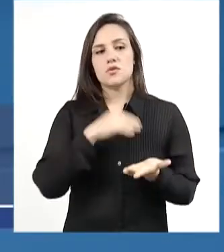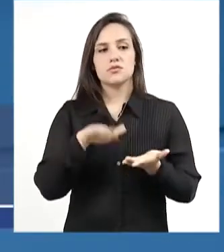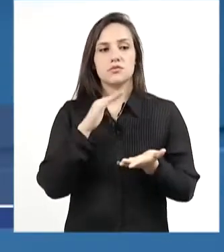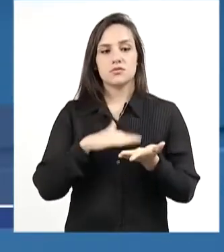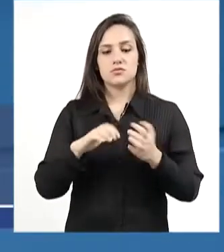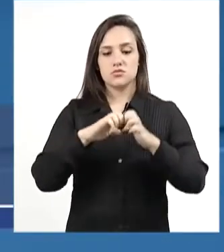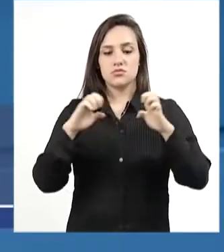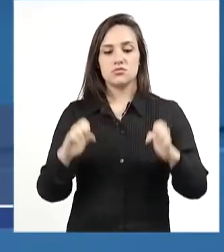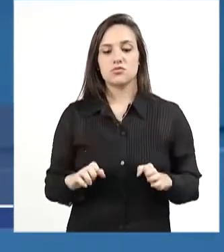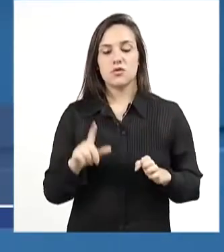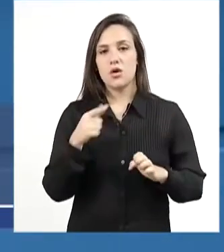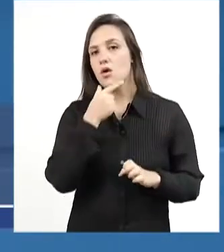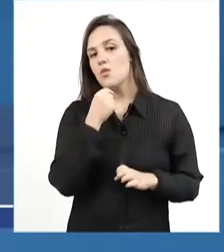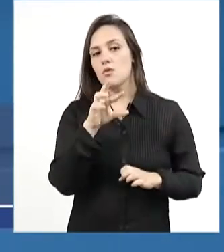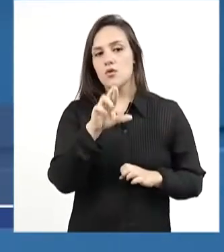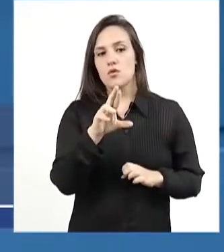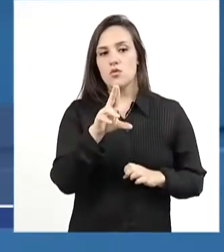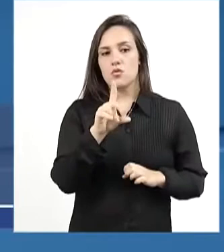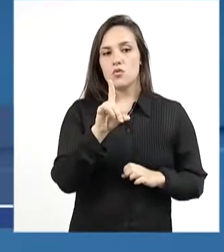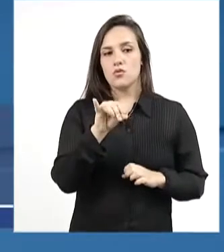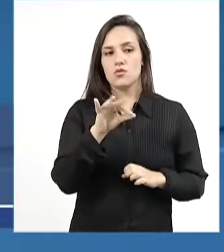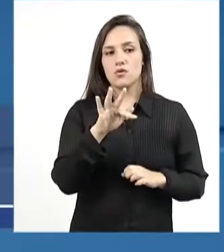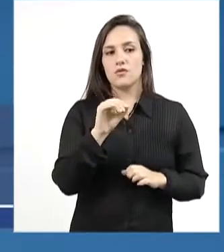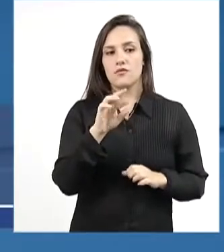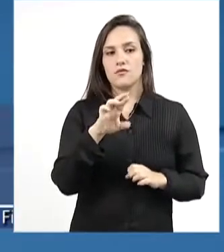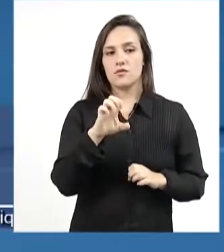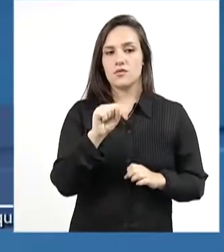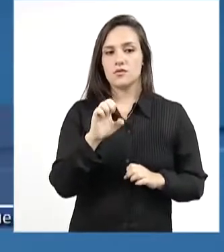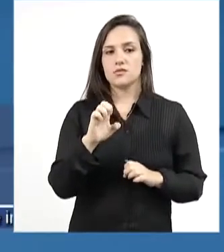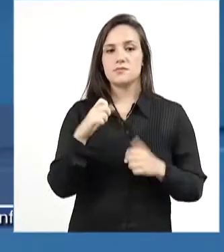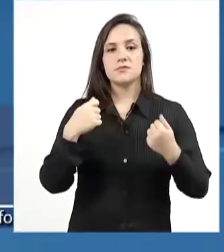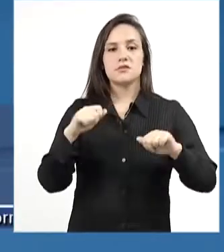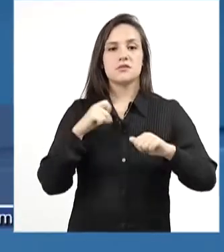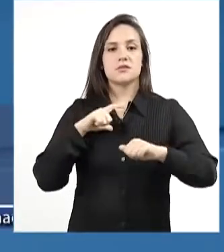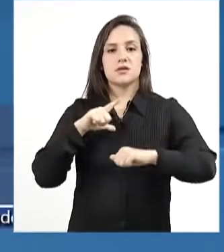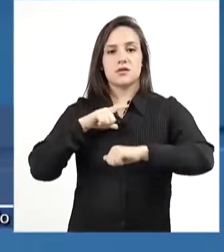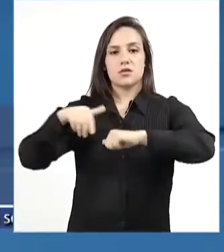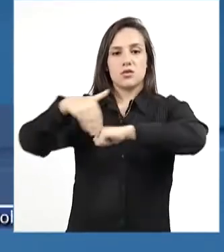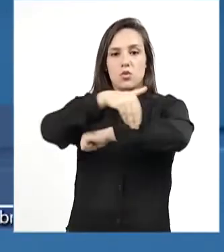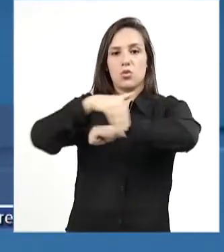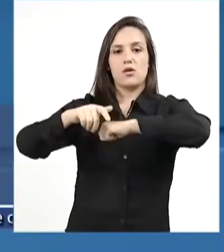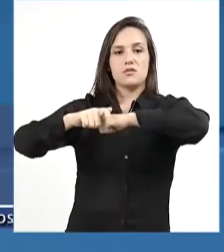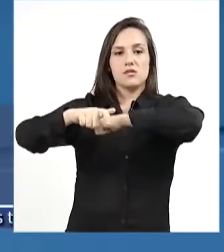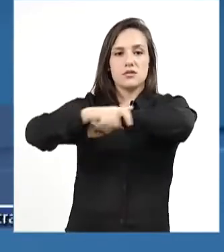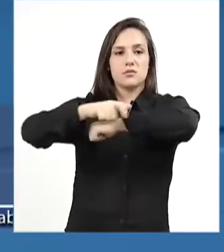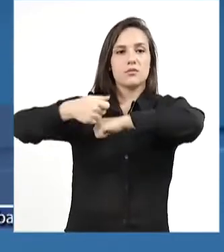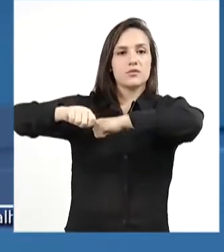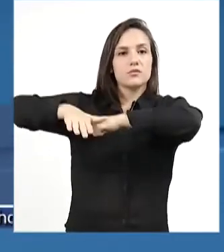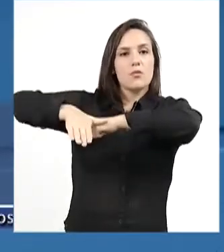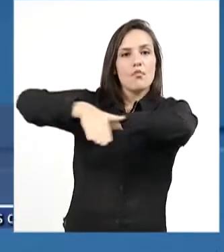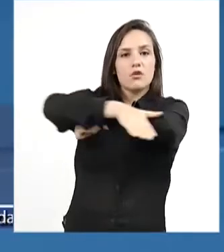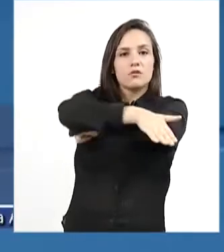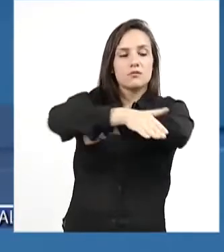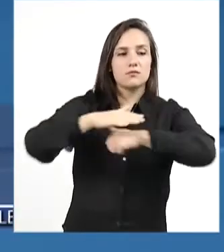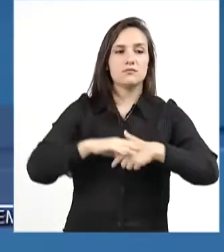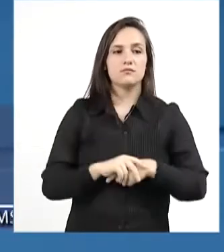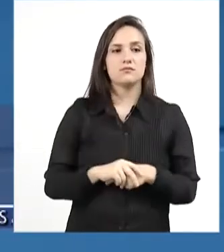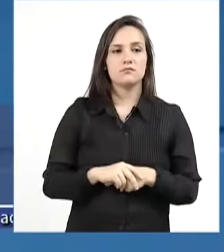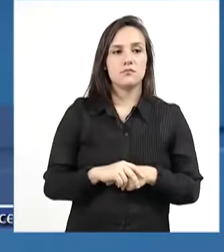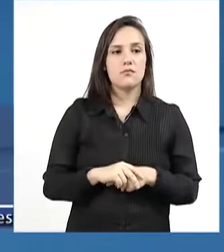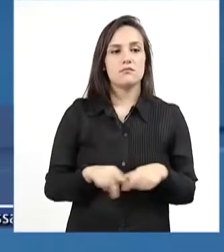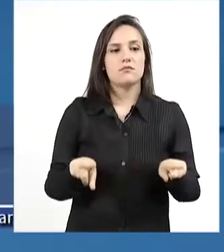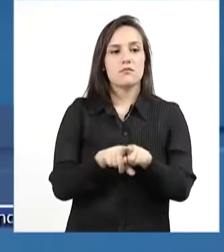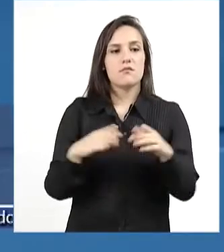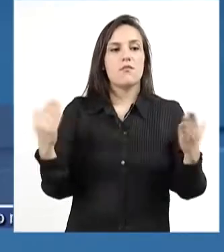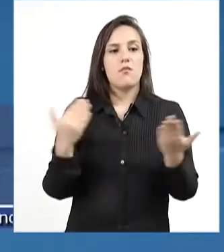e Serviço Público, senhor Ruth Fiorese. Estou solicitando serviço de tapa-buraco na rua Líbero Badaró, número 269, bairro Universitário. E, por